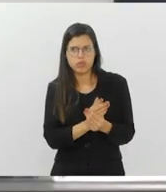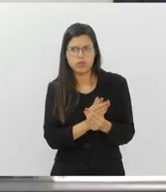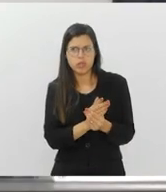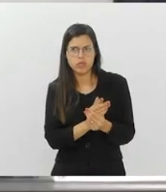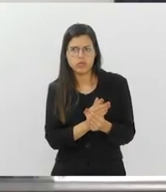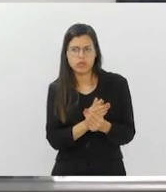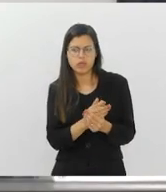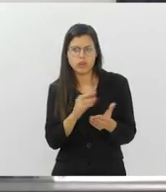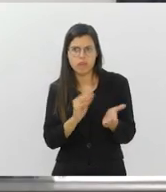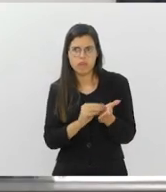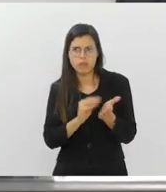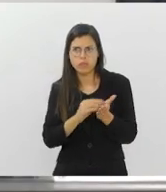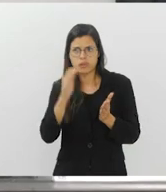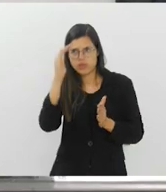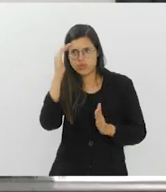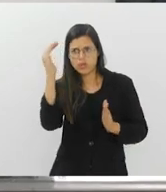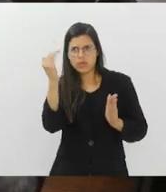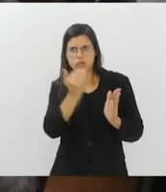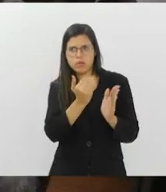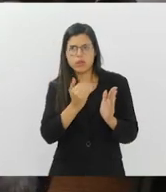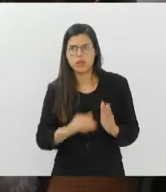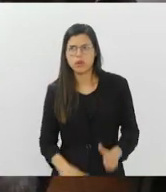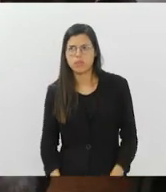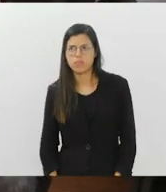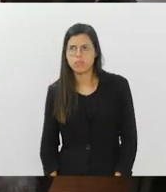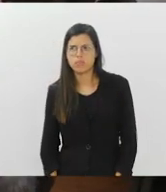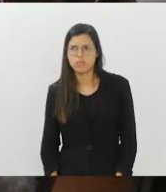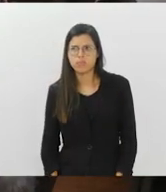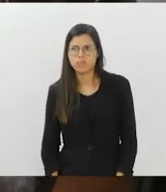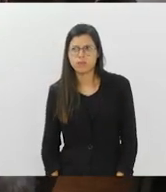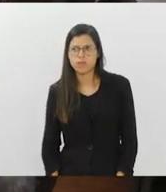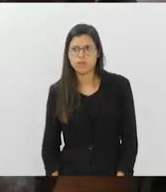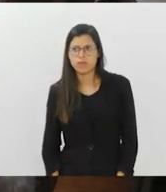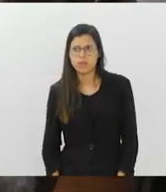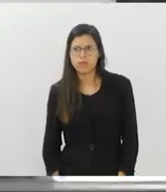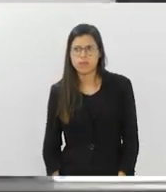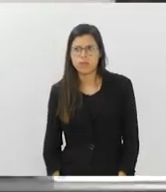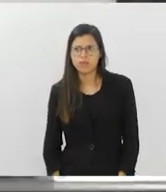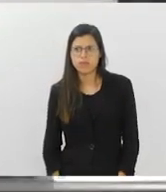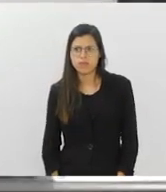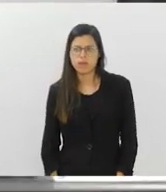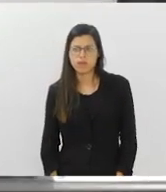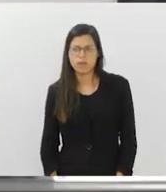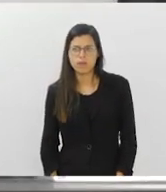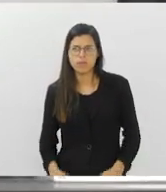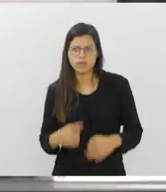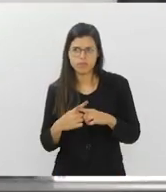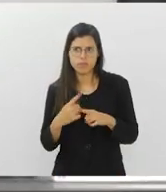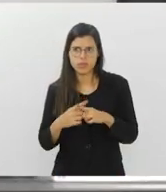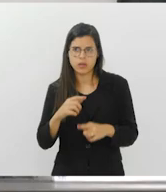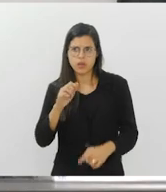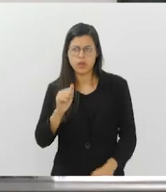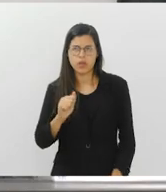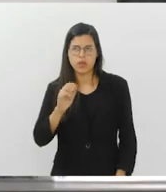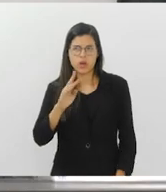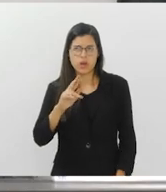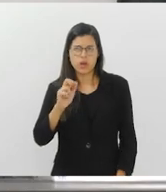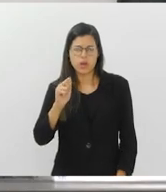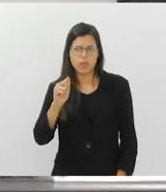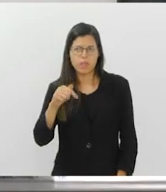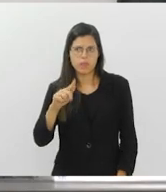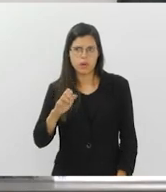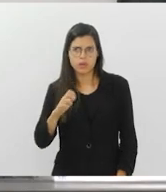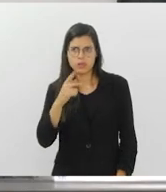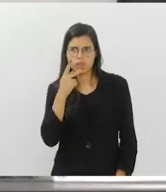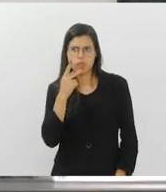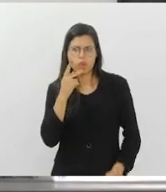descumpridas? Só para entender, porque segundo até abrange nenhuma. Então é só depois para a gente já começar a resolver o